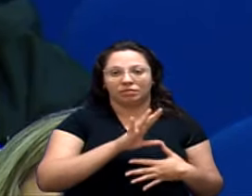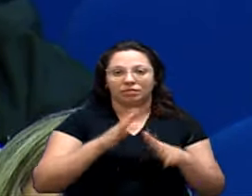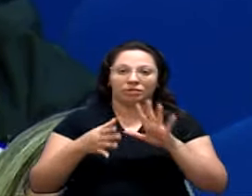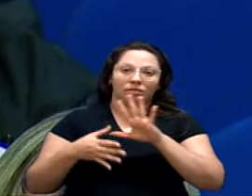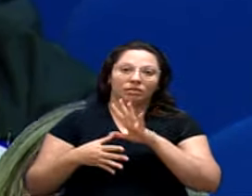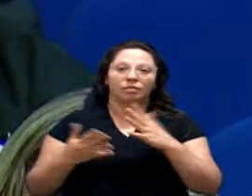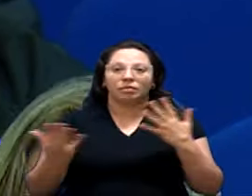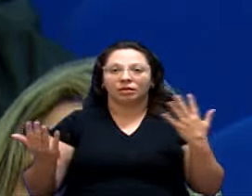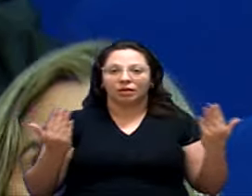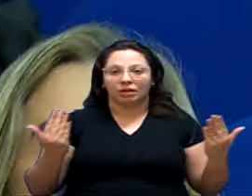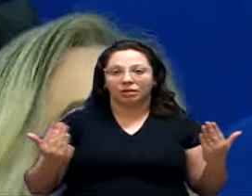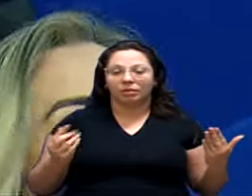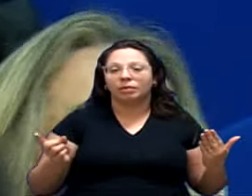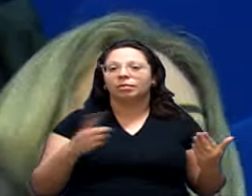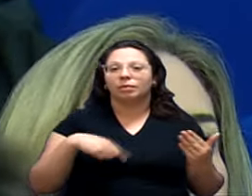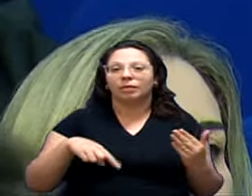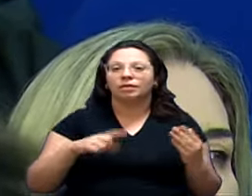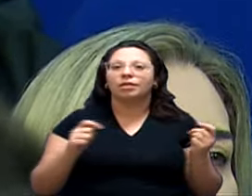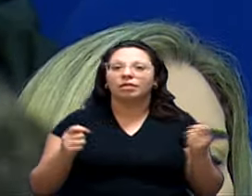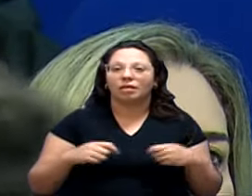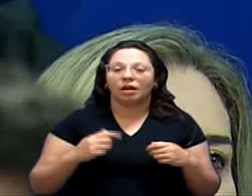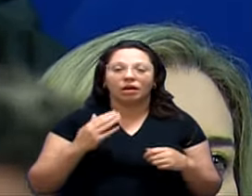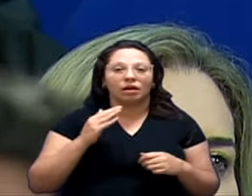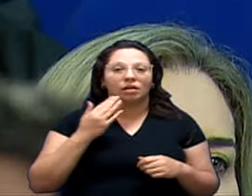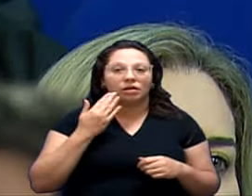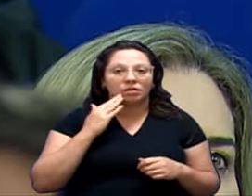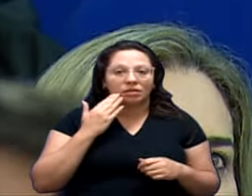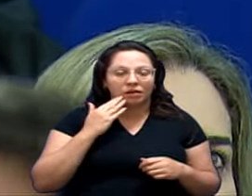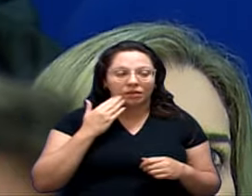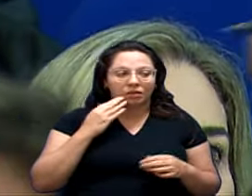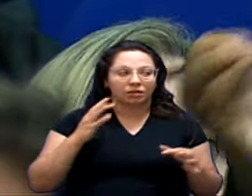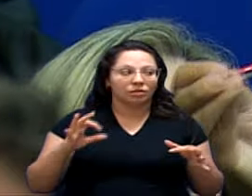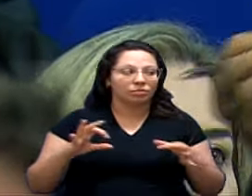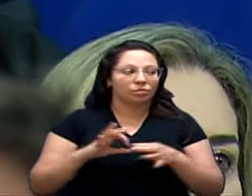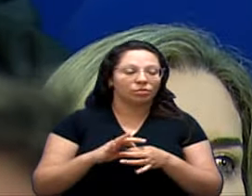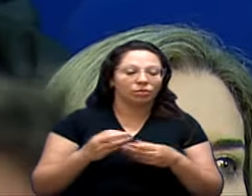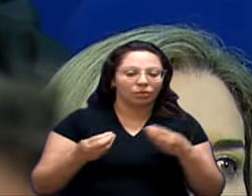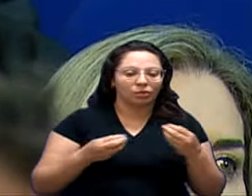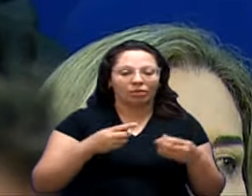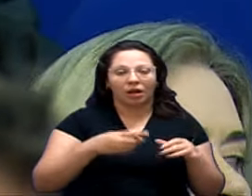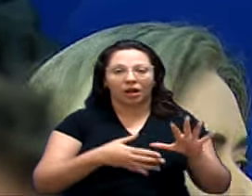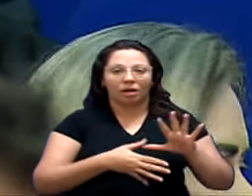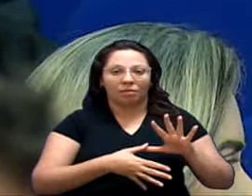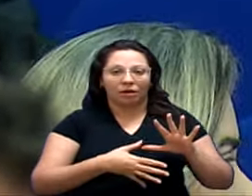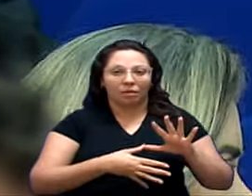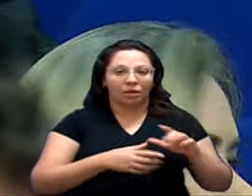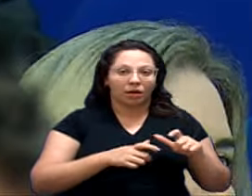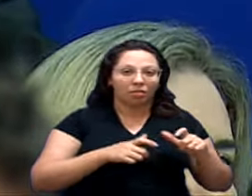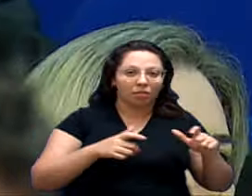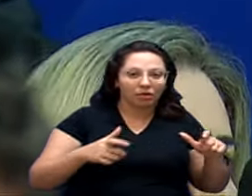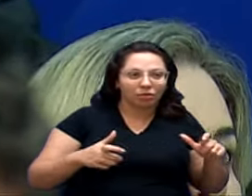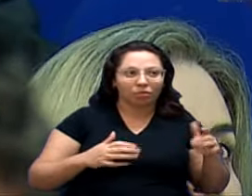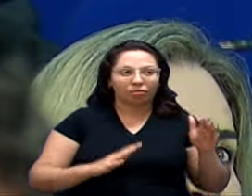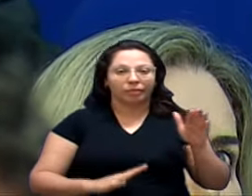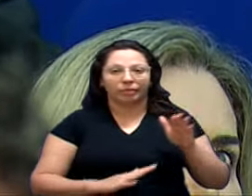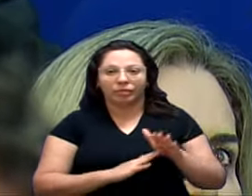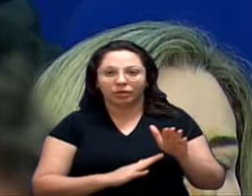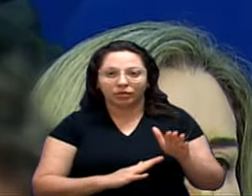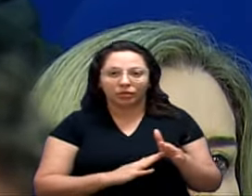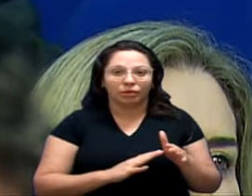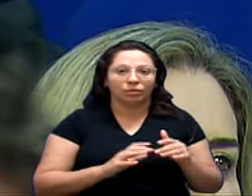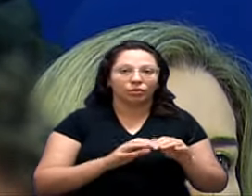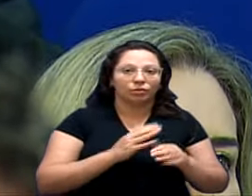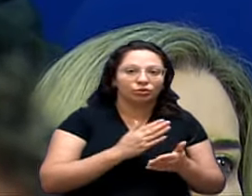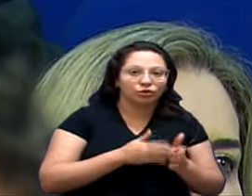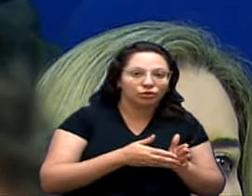para que a gente pudesse entender essa dinâmica Aumentou a área eh restringiu nessa situação